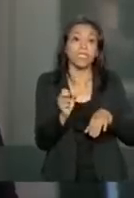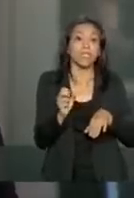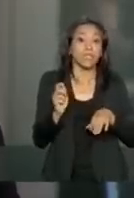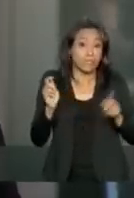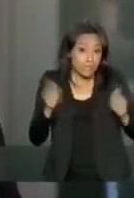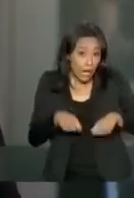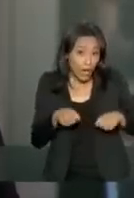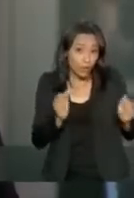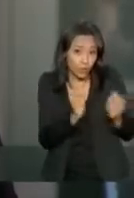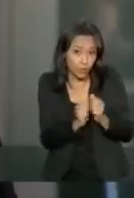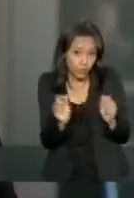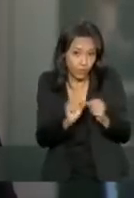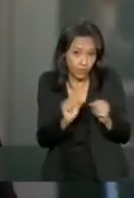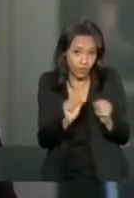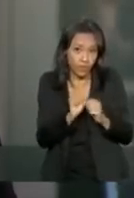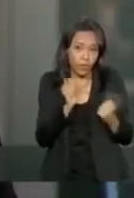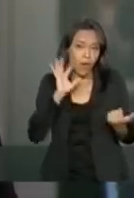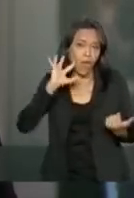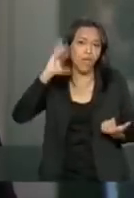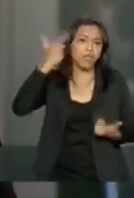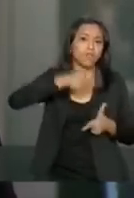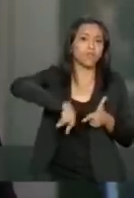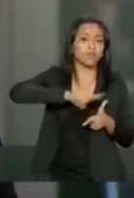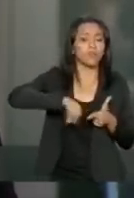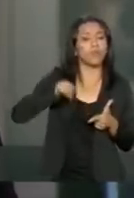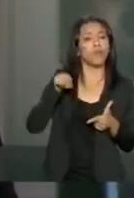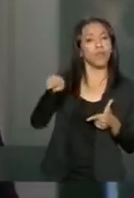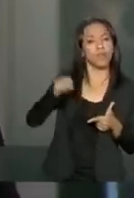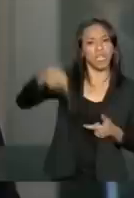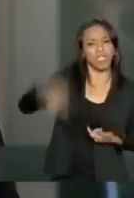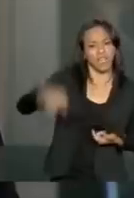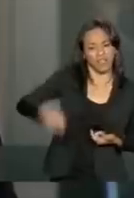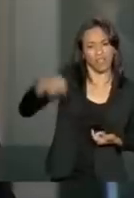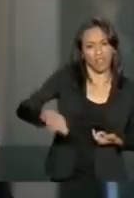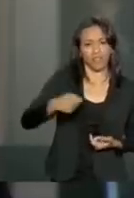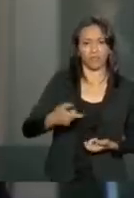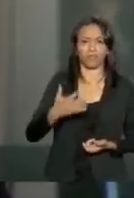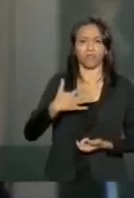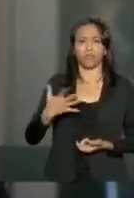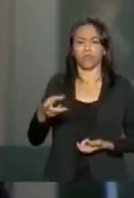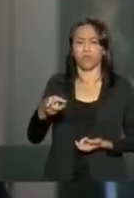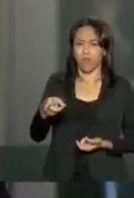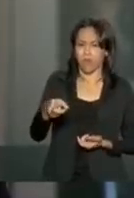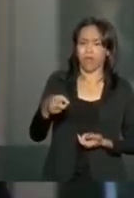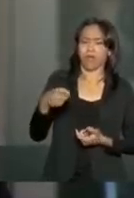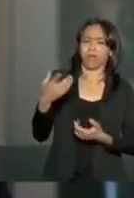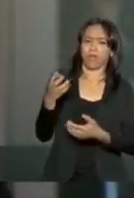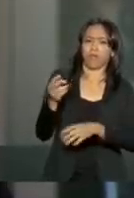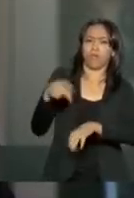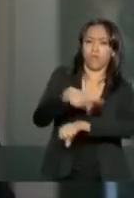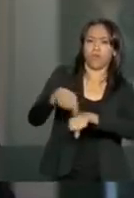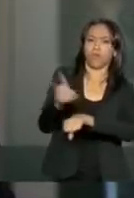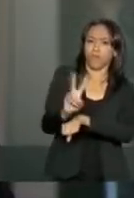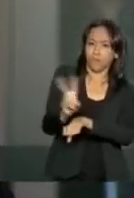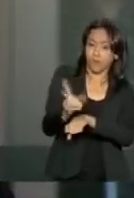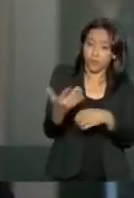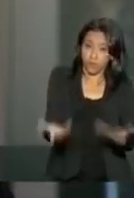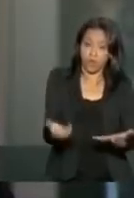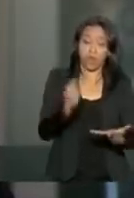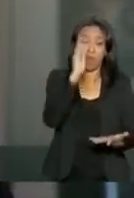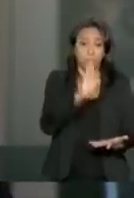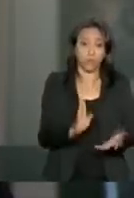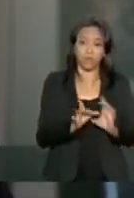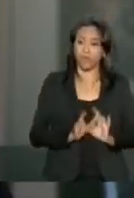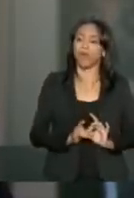fazemos juntos para solucionar o problema da ditadura venezuelana. O Brasil estará a